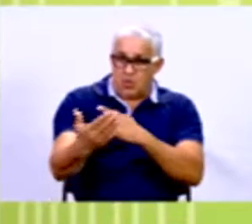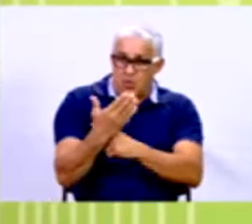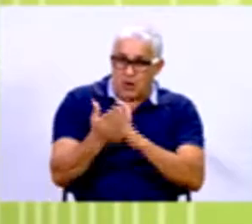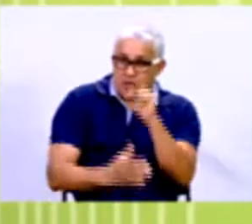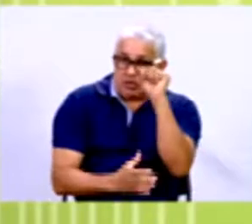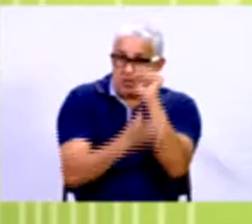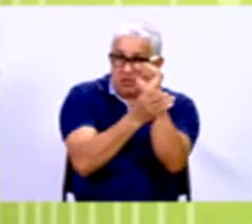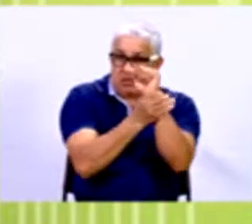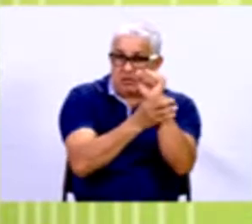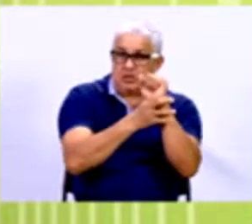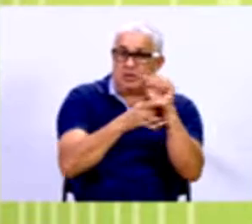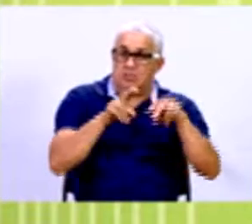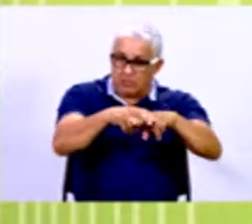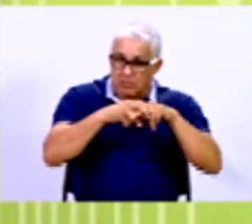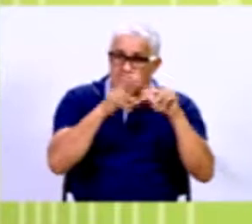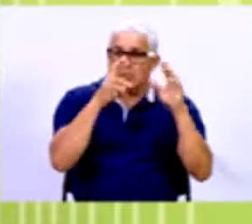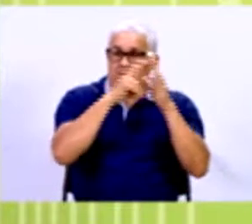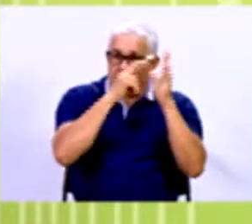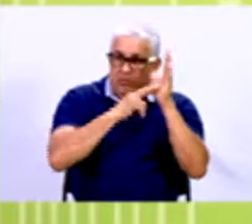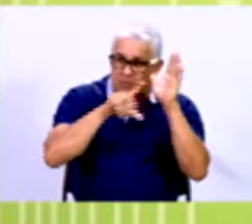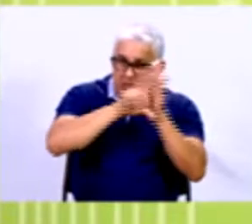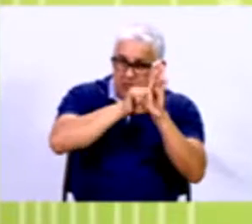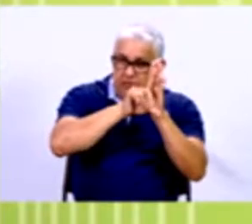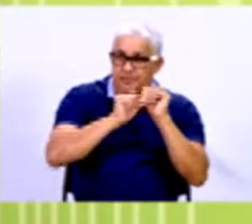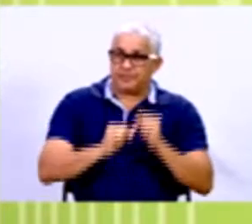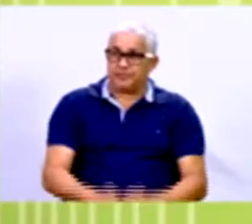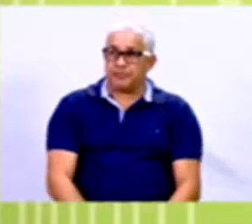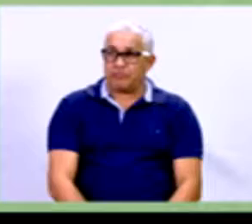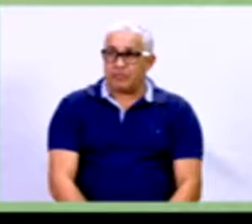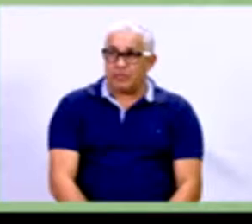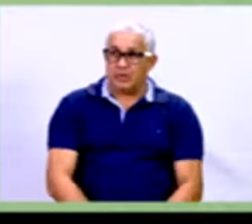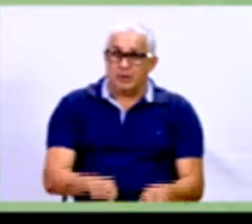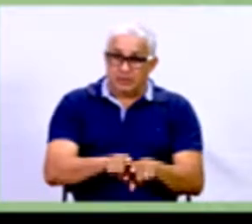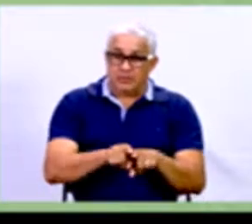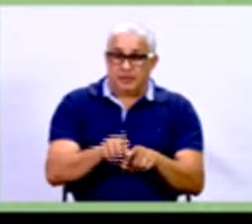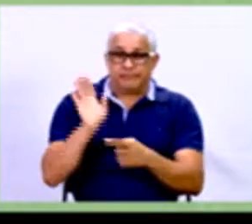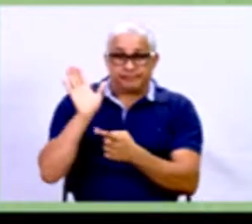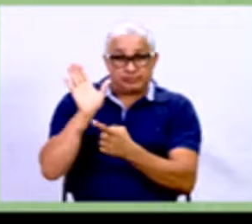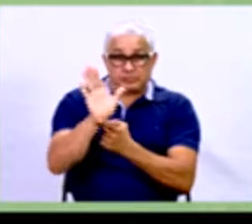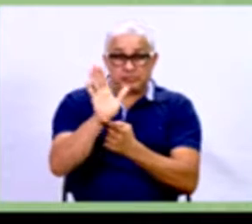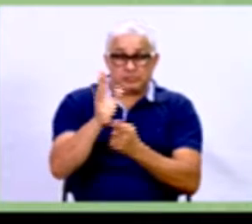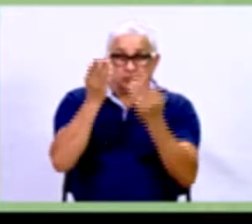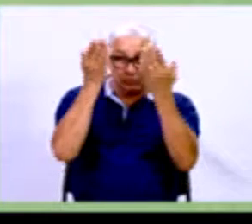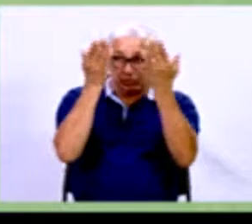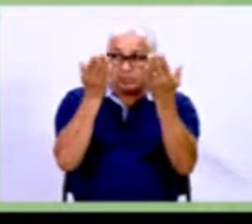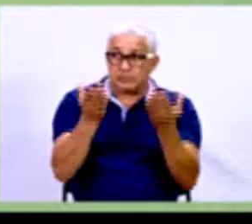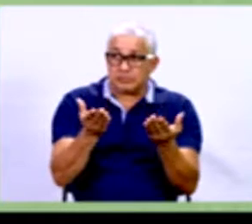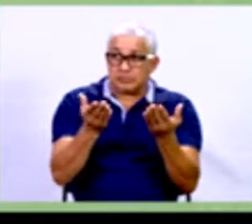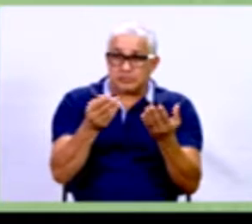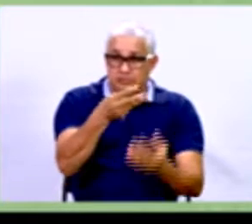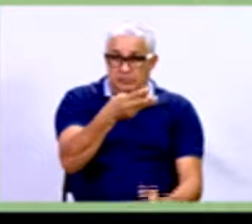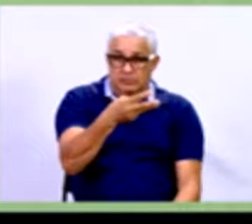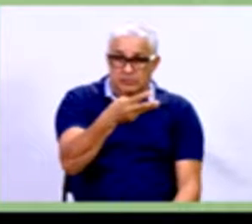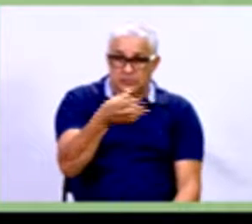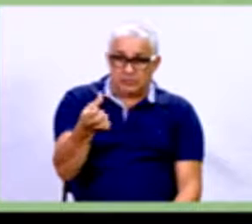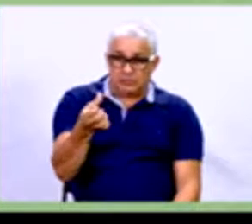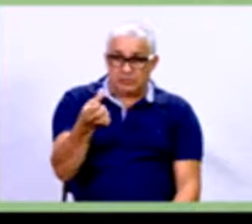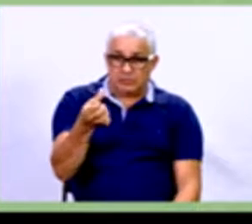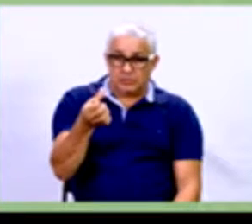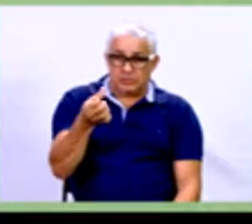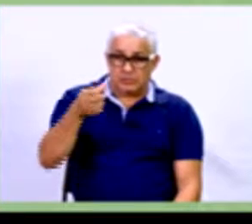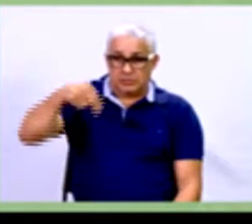essas normas regulamentadoras. Aqui eu trago para vocês um quadro, atualmente são 36